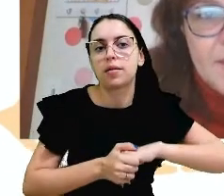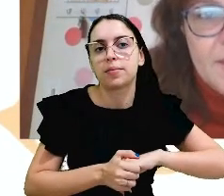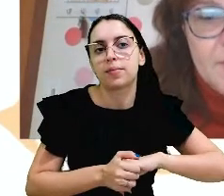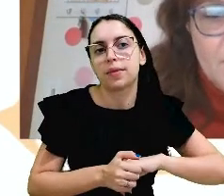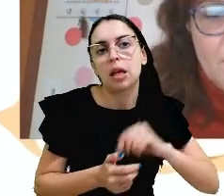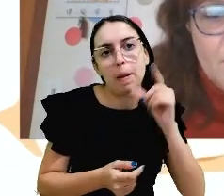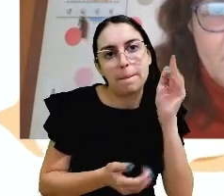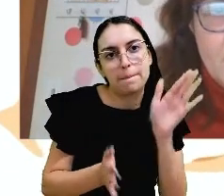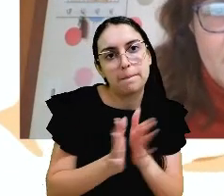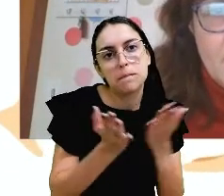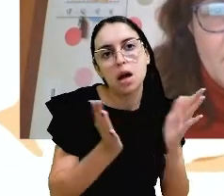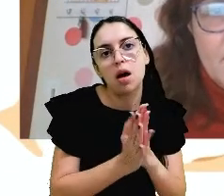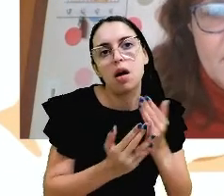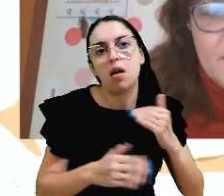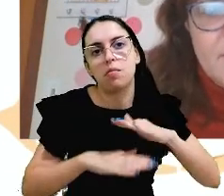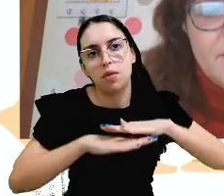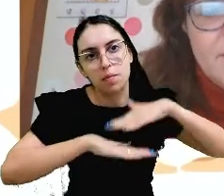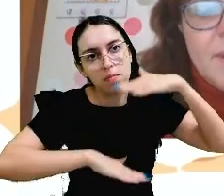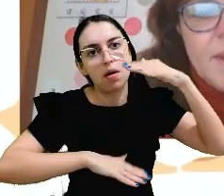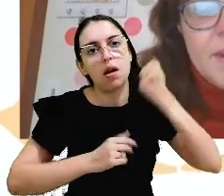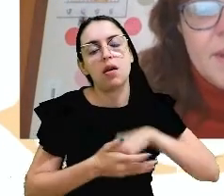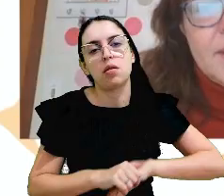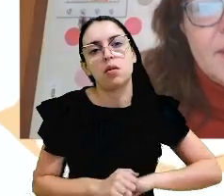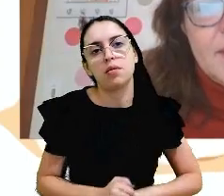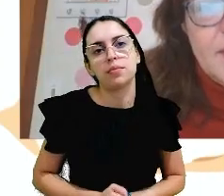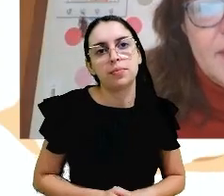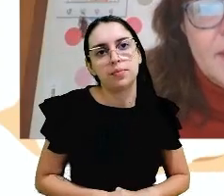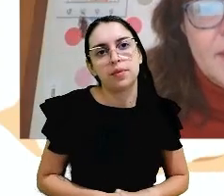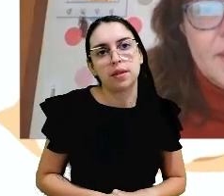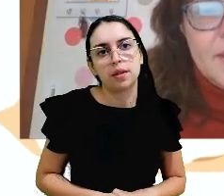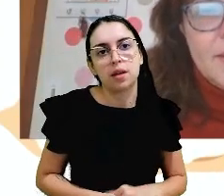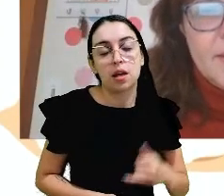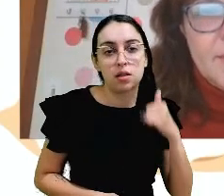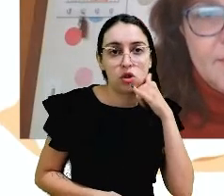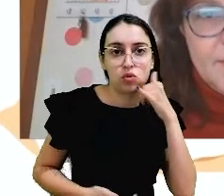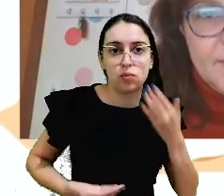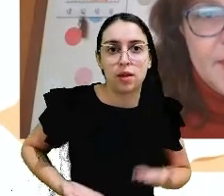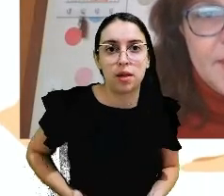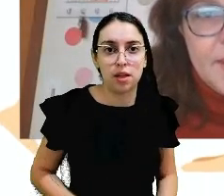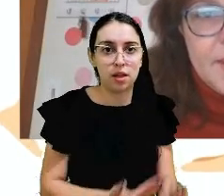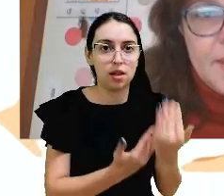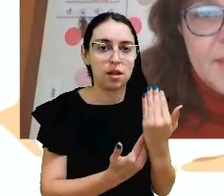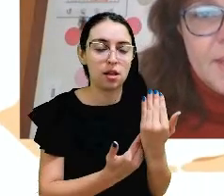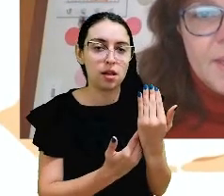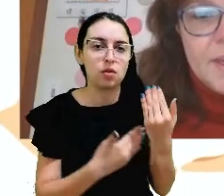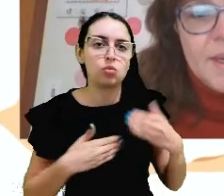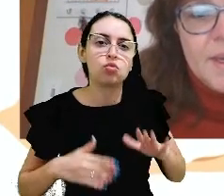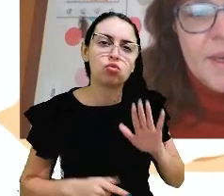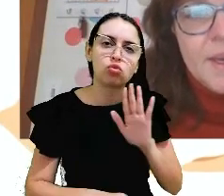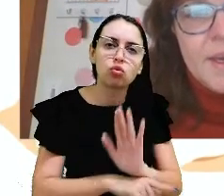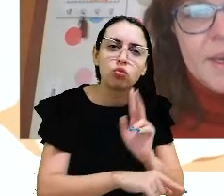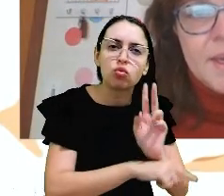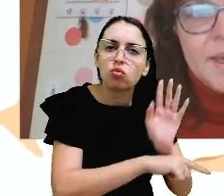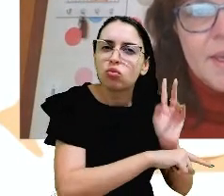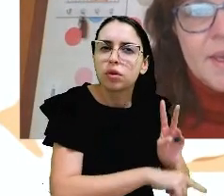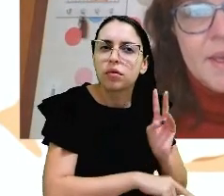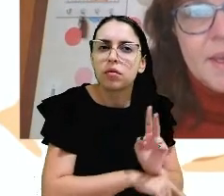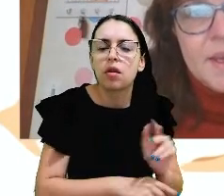baixa renda é maior. Então, as parteiras, elas estão oferecendo uma assistência